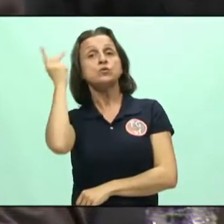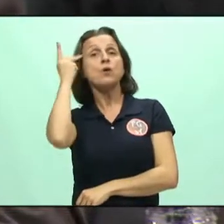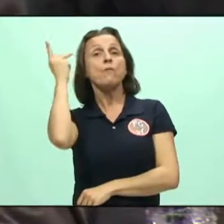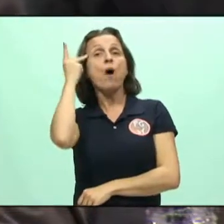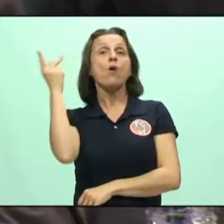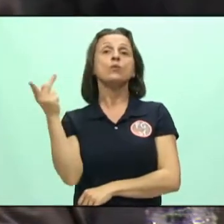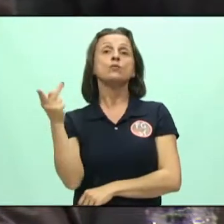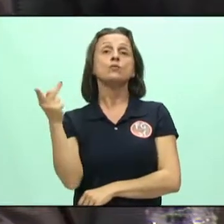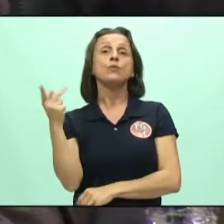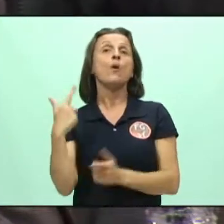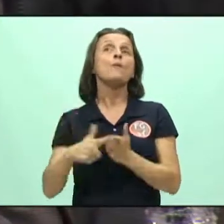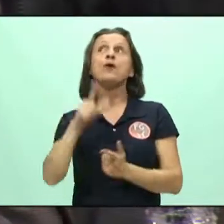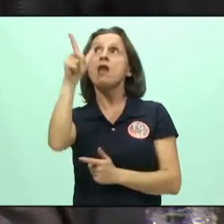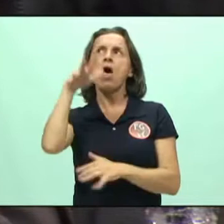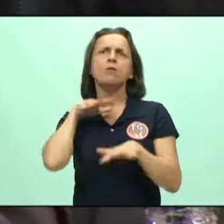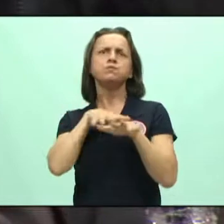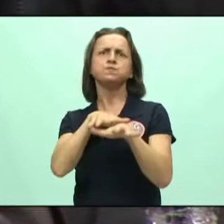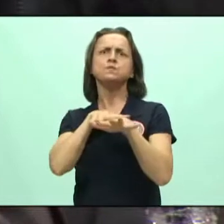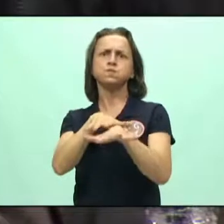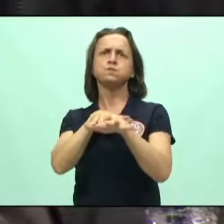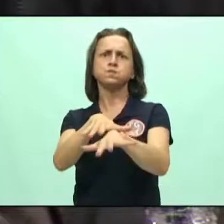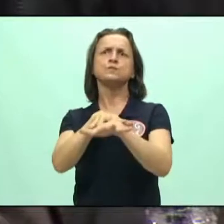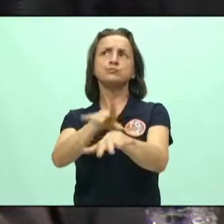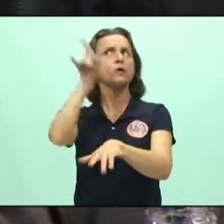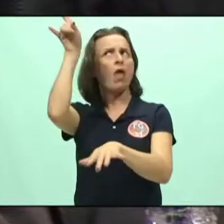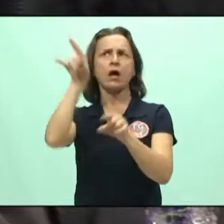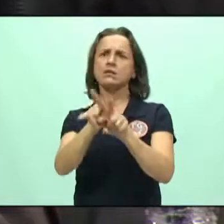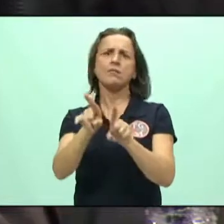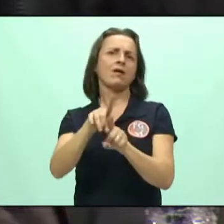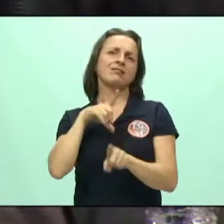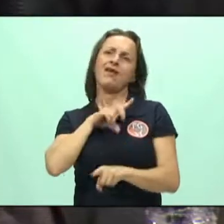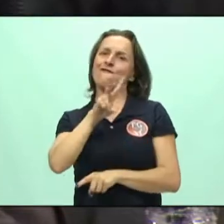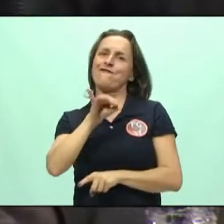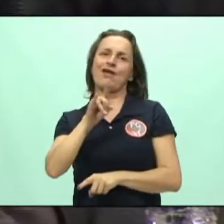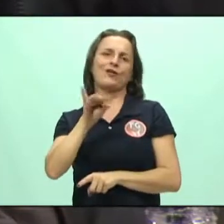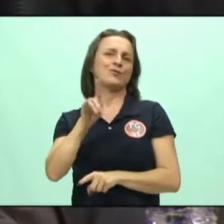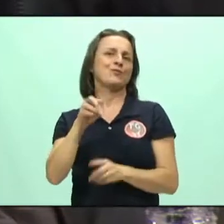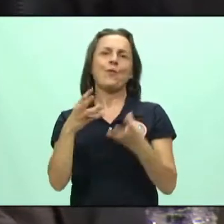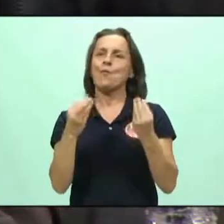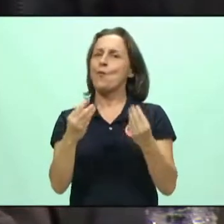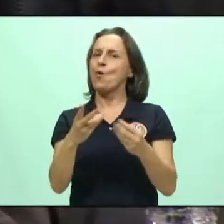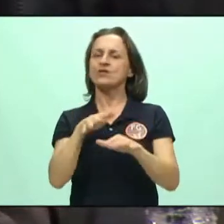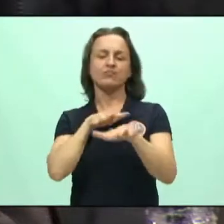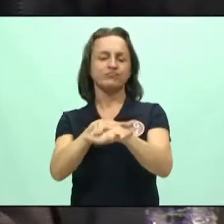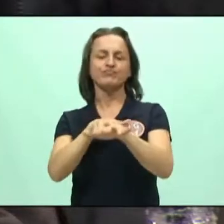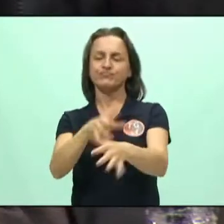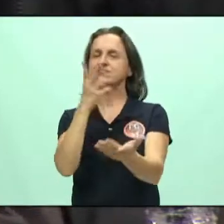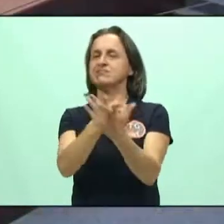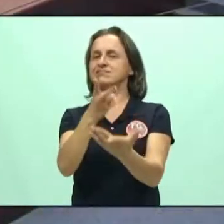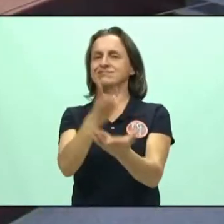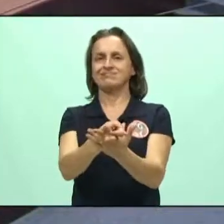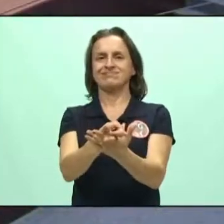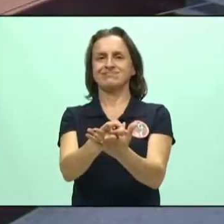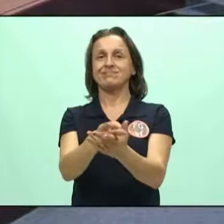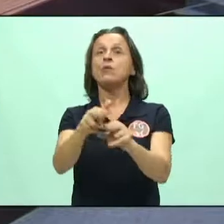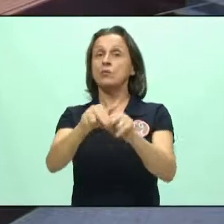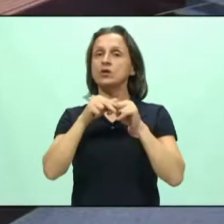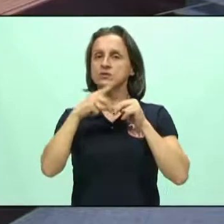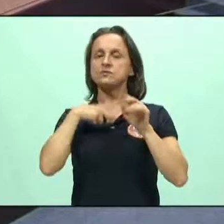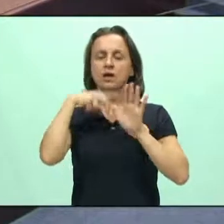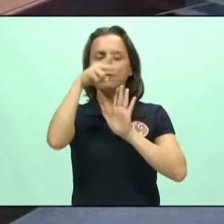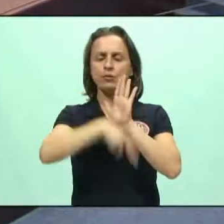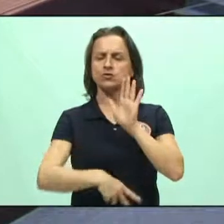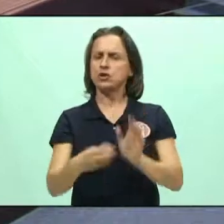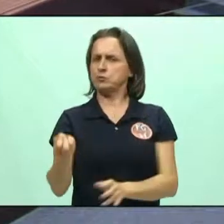o problema Nossa é a quantidade de carros que nós temos na rua e aí vem ao encontro o belo projeto apresentado para